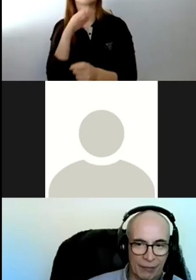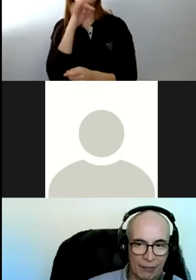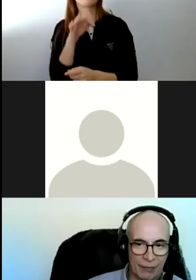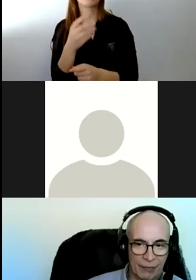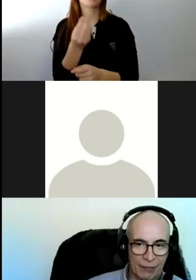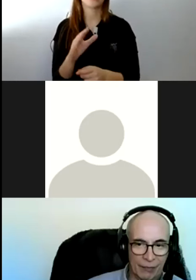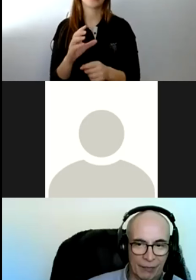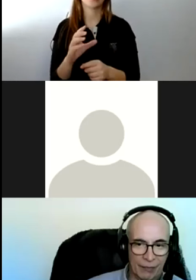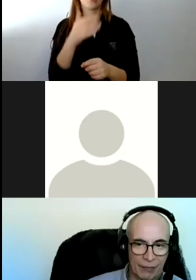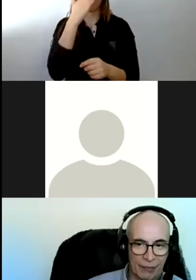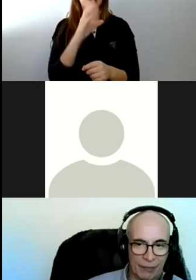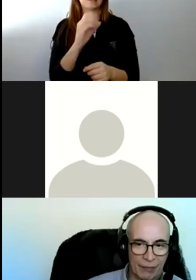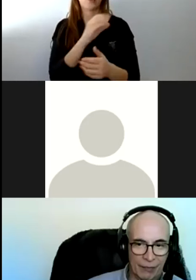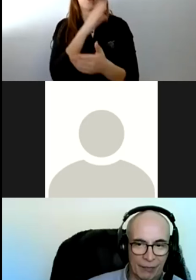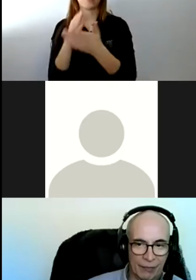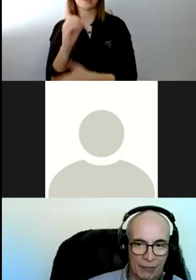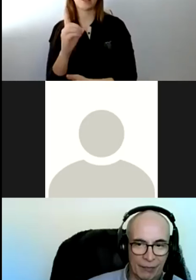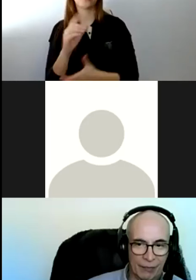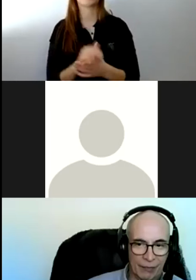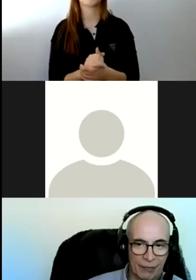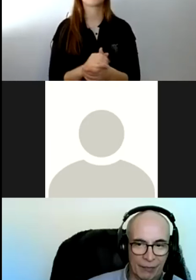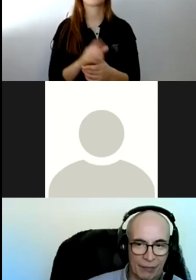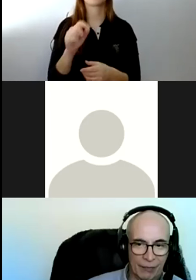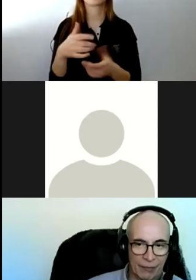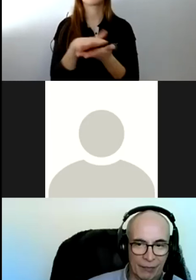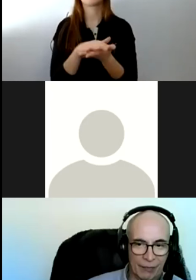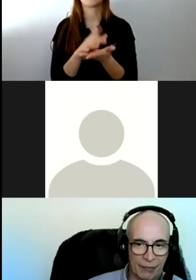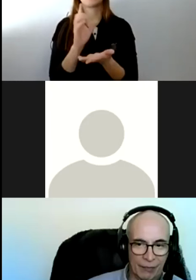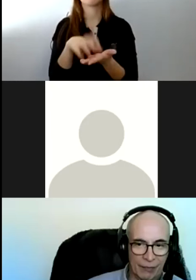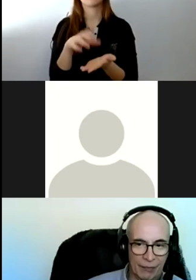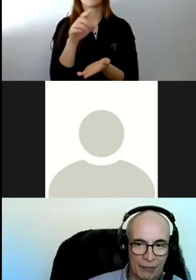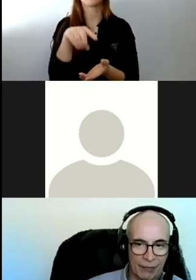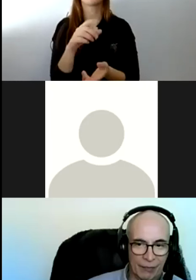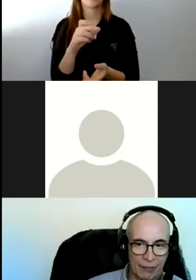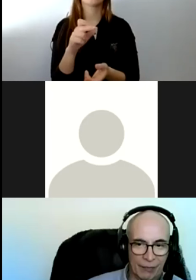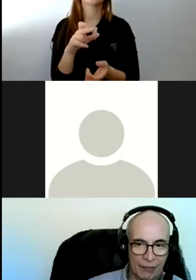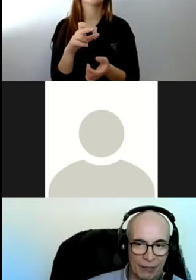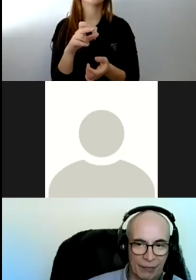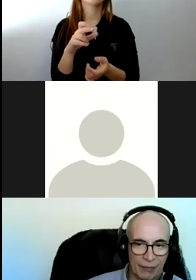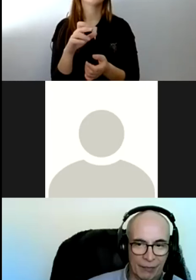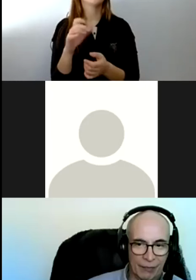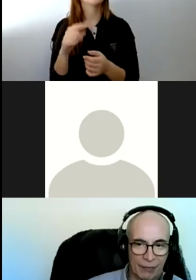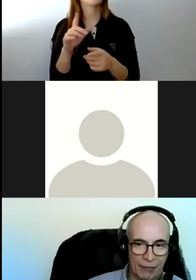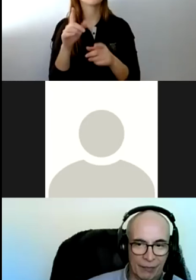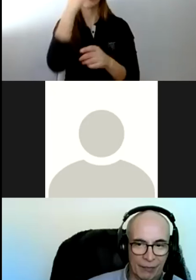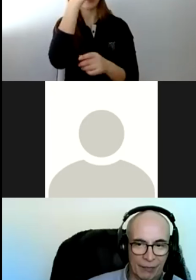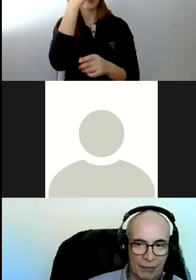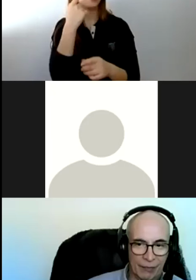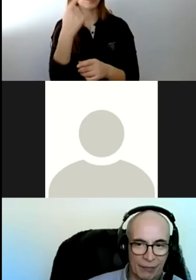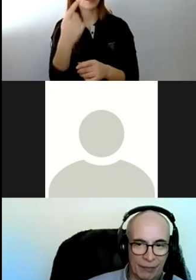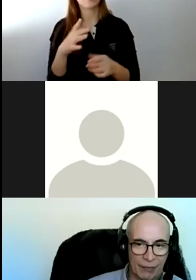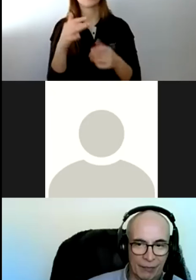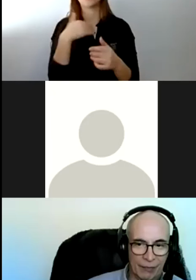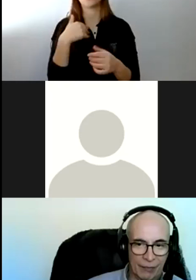anos. As equipas de saúde escolar, sediadas nos ACES e nas unidades locais de saúde, com enfermeiros especializados em saúde escolar e saúde